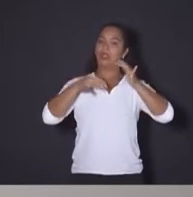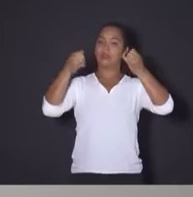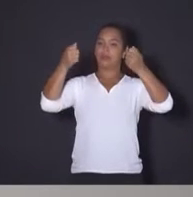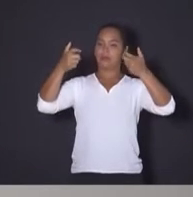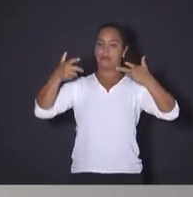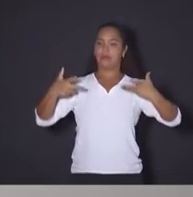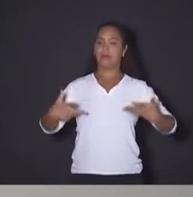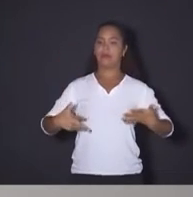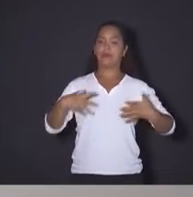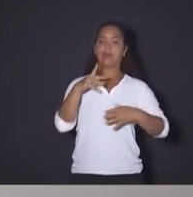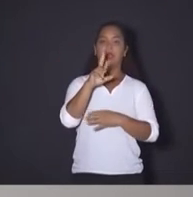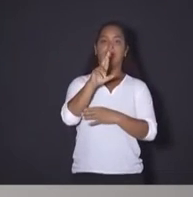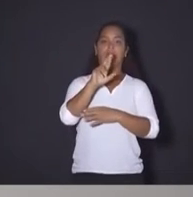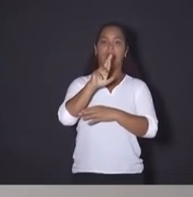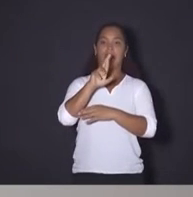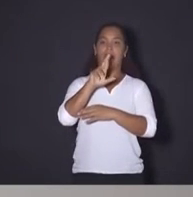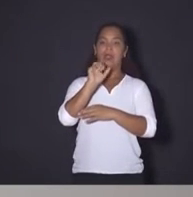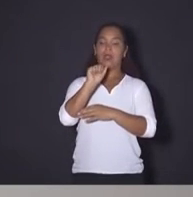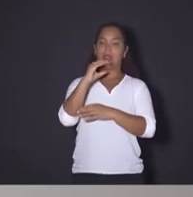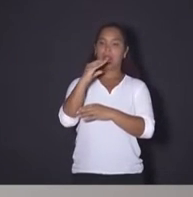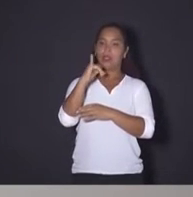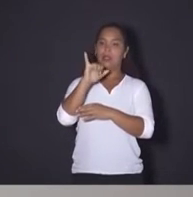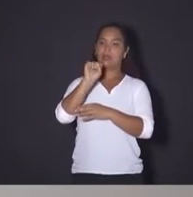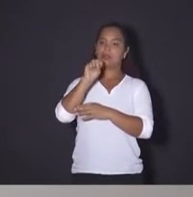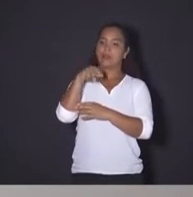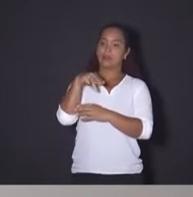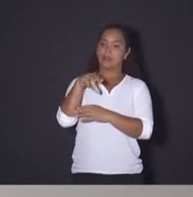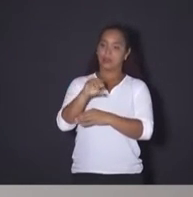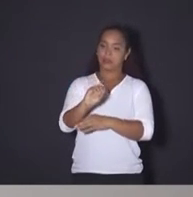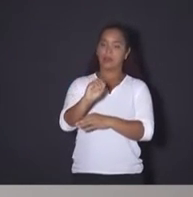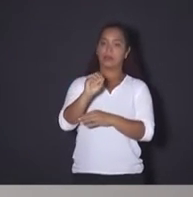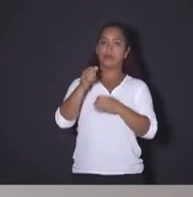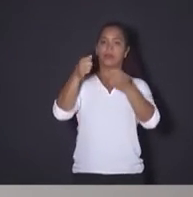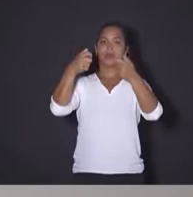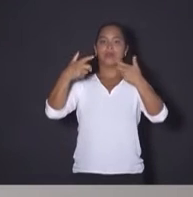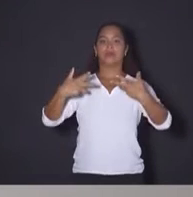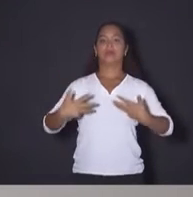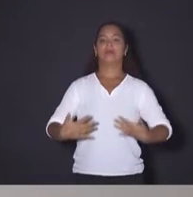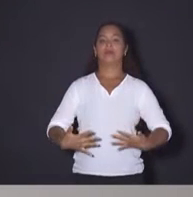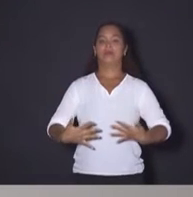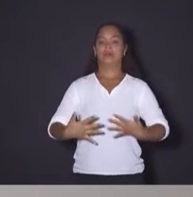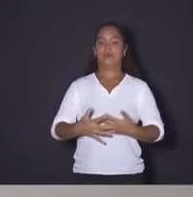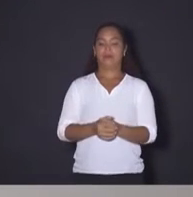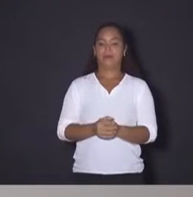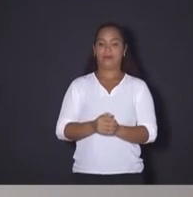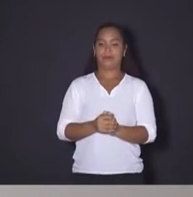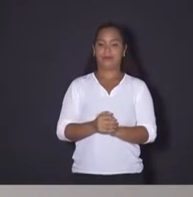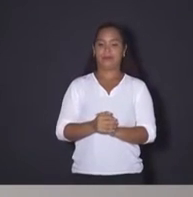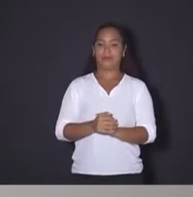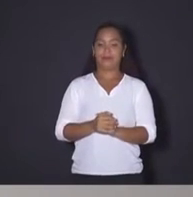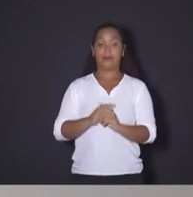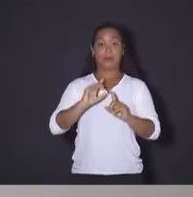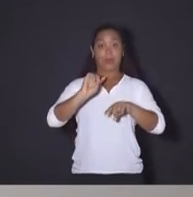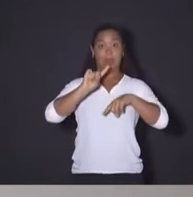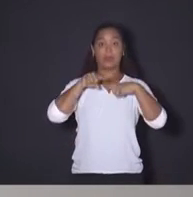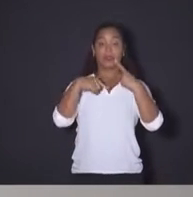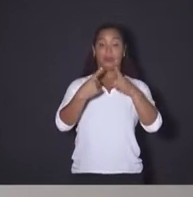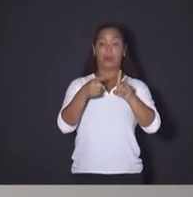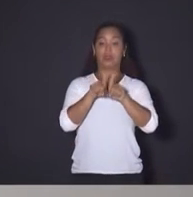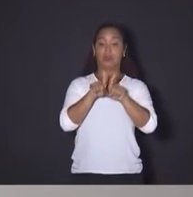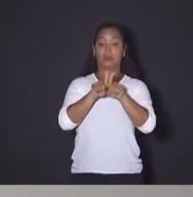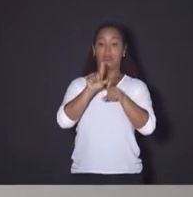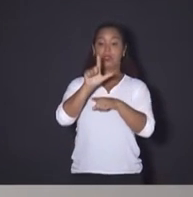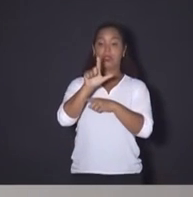racismo e sexismo na cultura brasileira leva-nos disse e depois luiza bairros